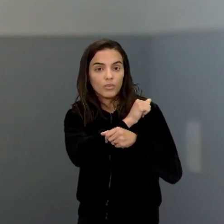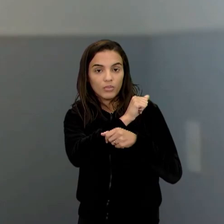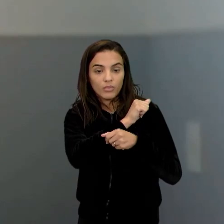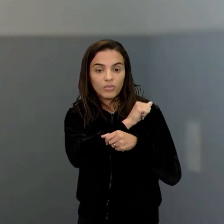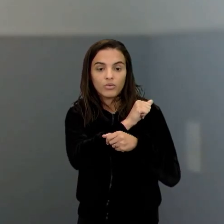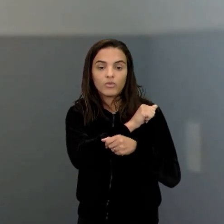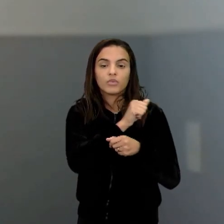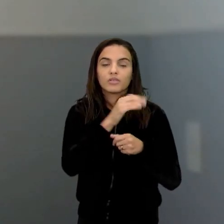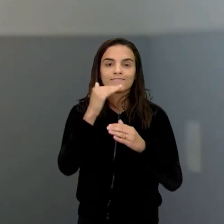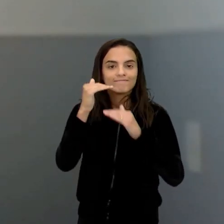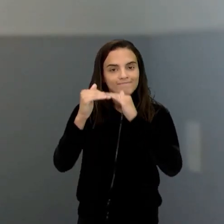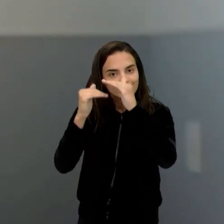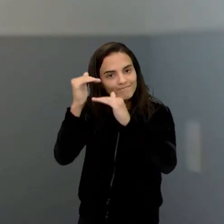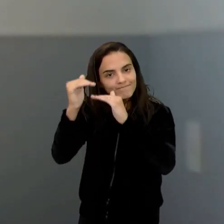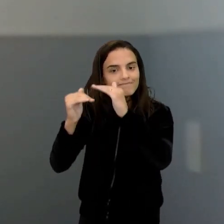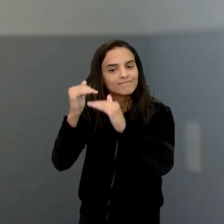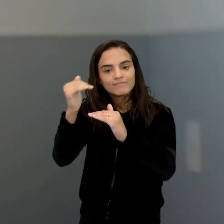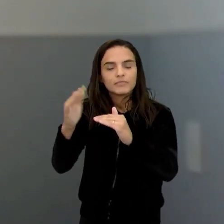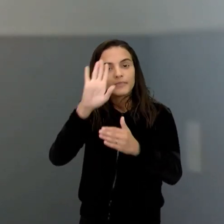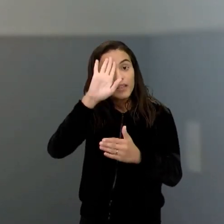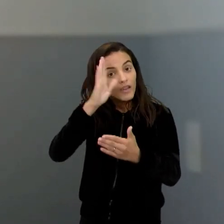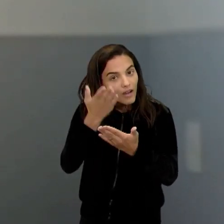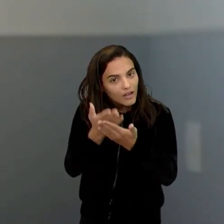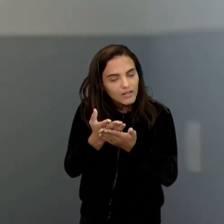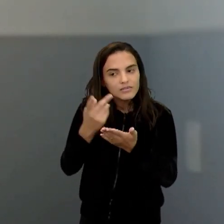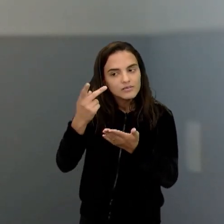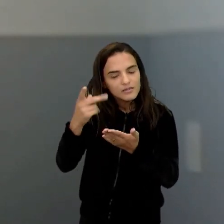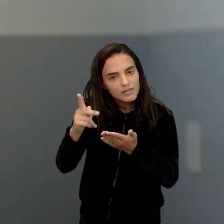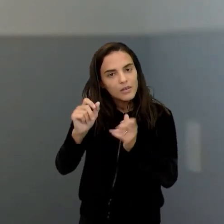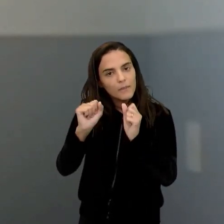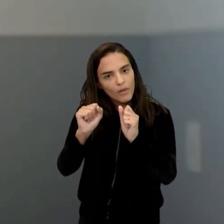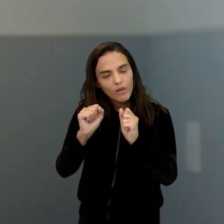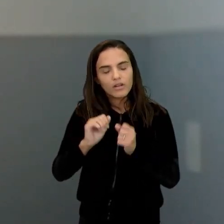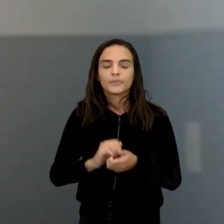a estarem se desenvolvendo, acreditem neles,